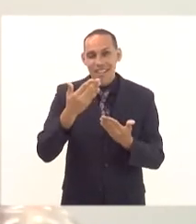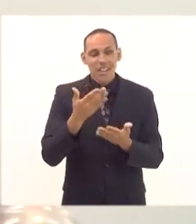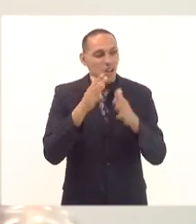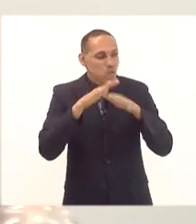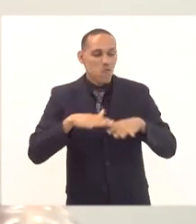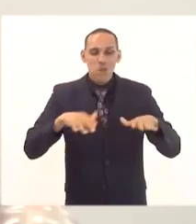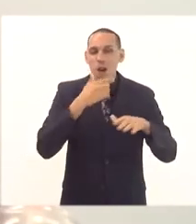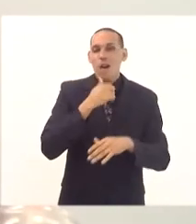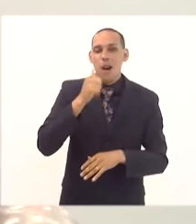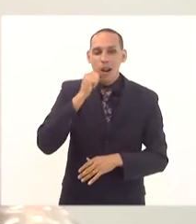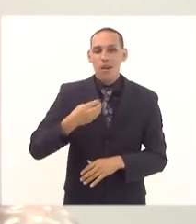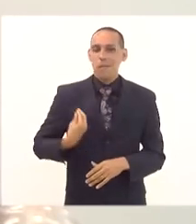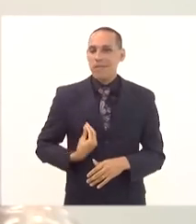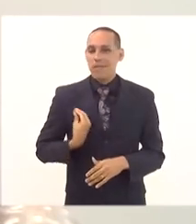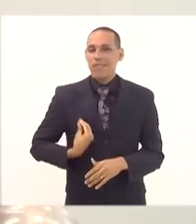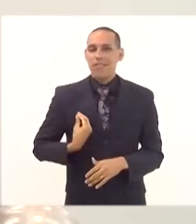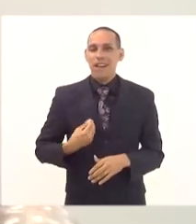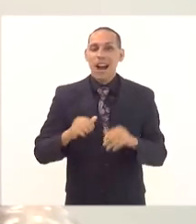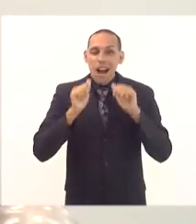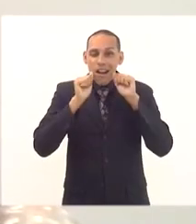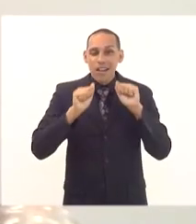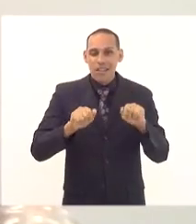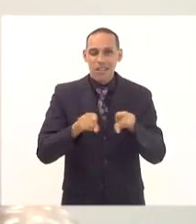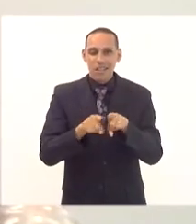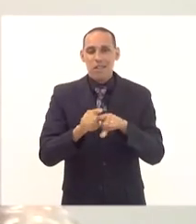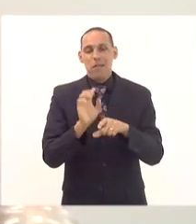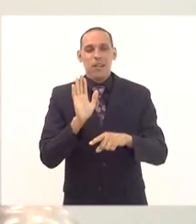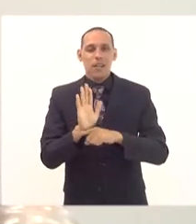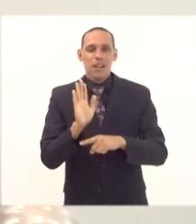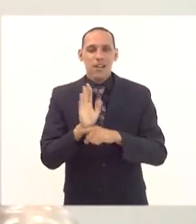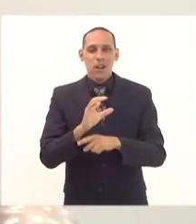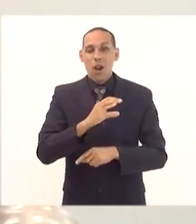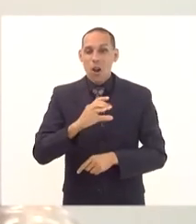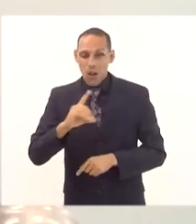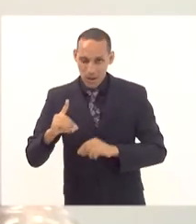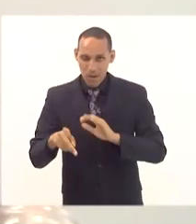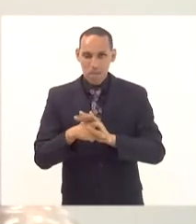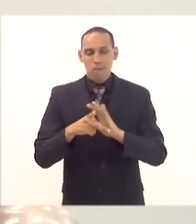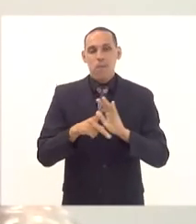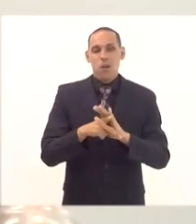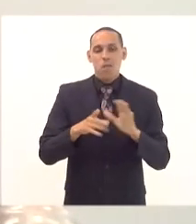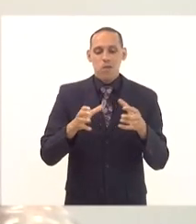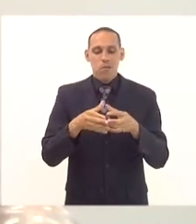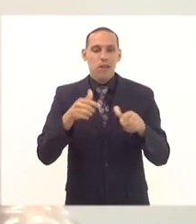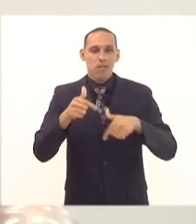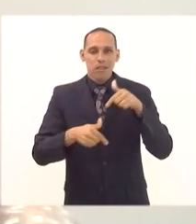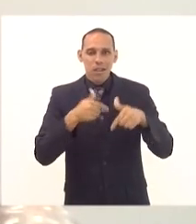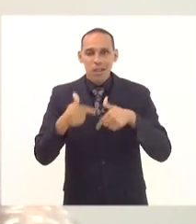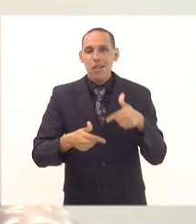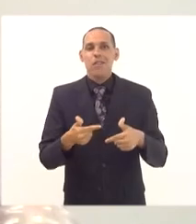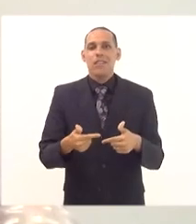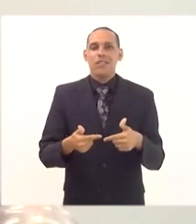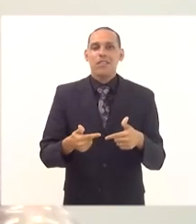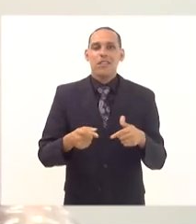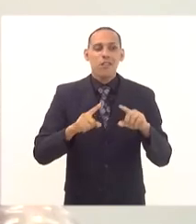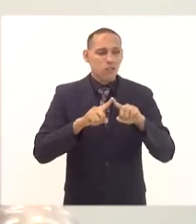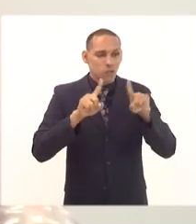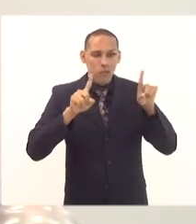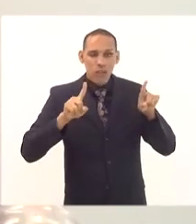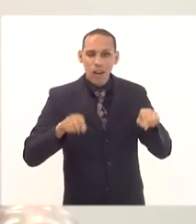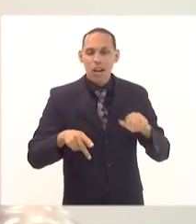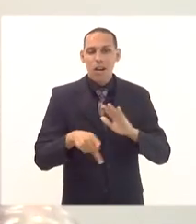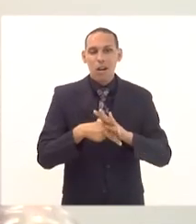todos das assessorias que nos ajudaram imensamente a coordenação da comissão do trabalho agradecendo aos trabalhadores e